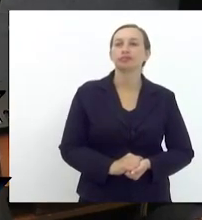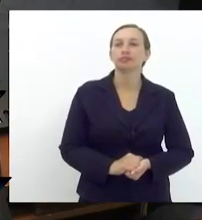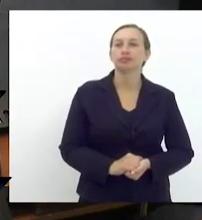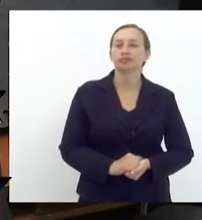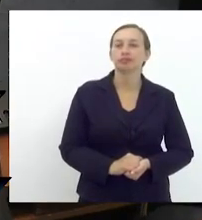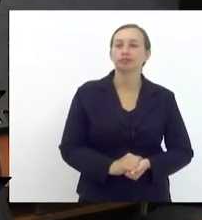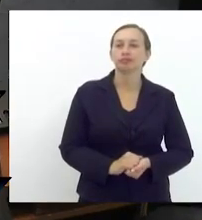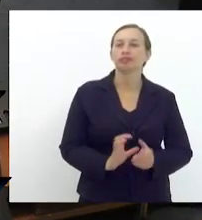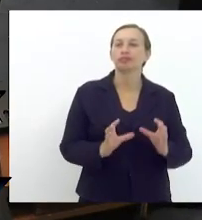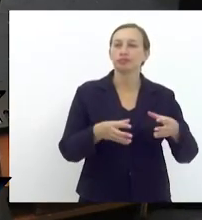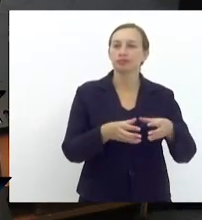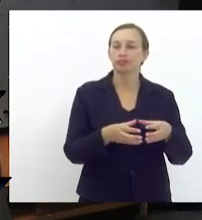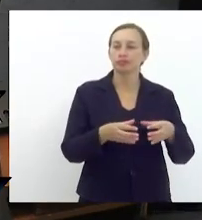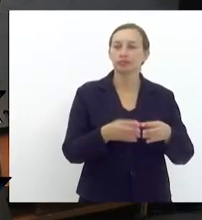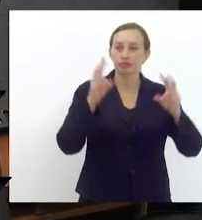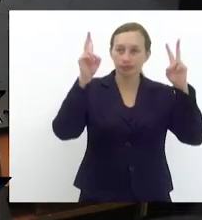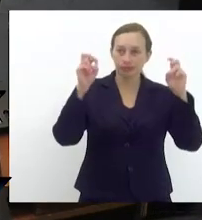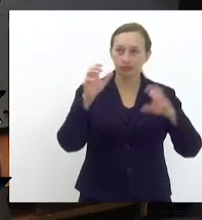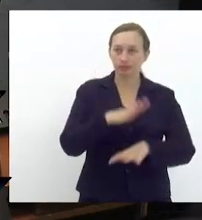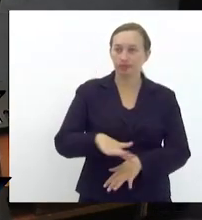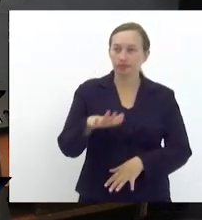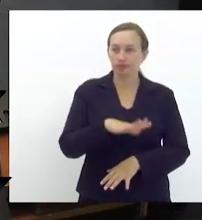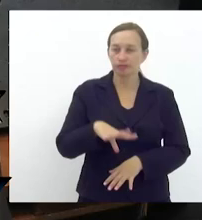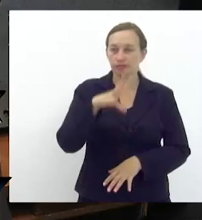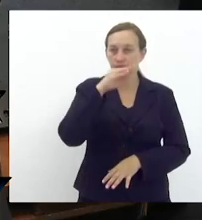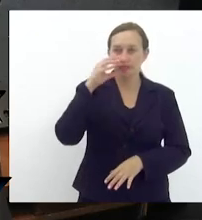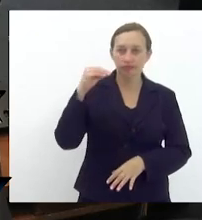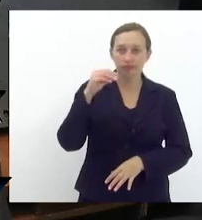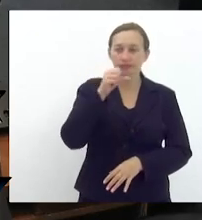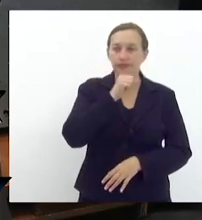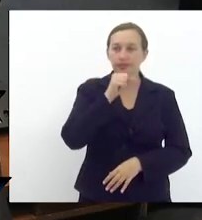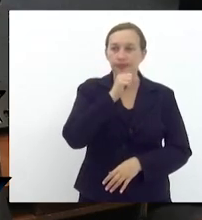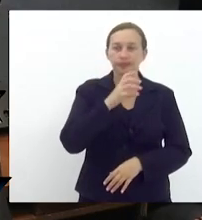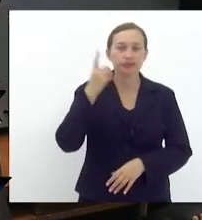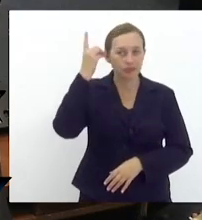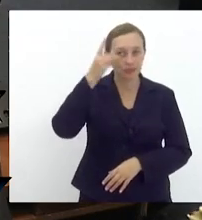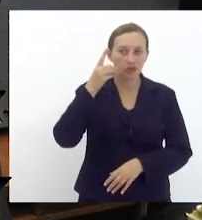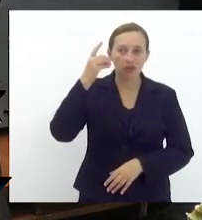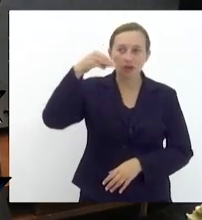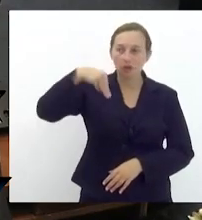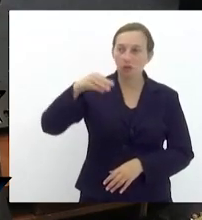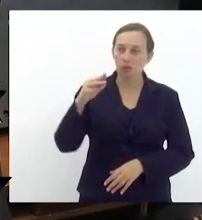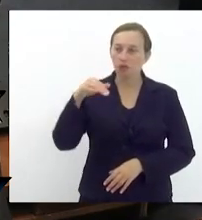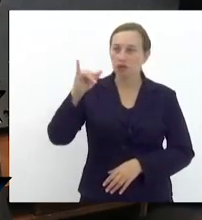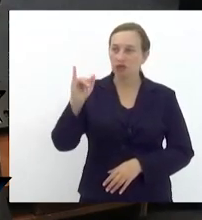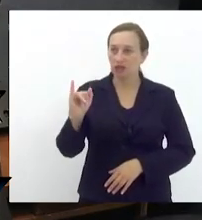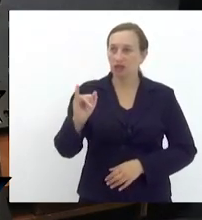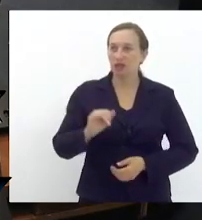pela condição de assuntos da criança do Adolescente do Idoso deputado munir Neto